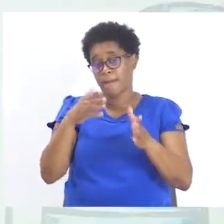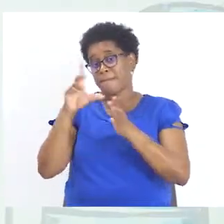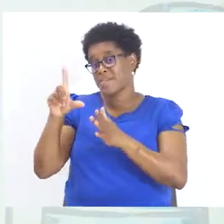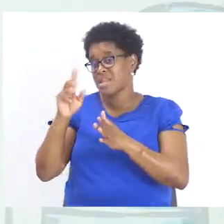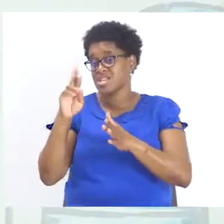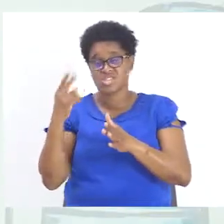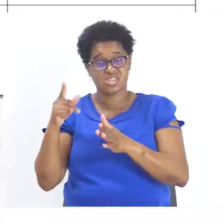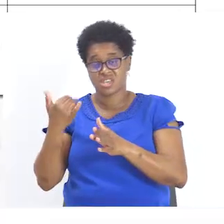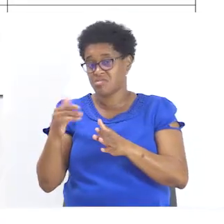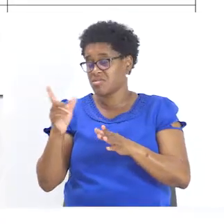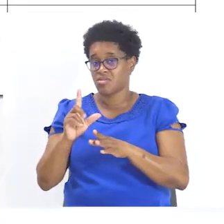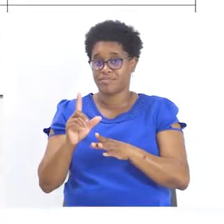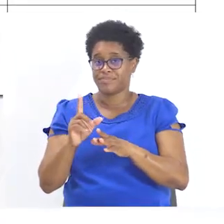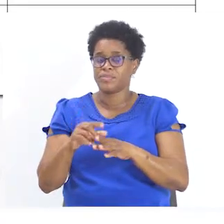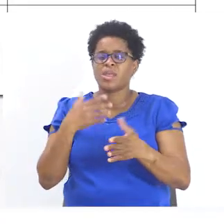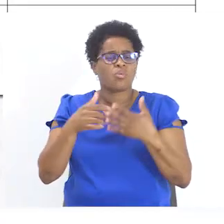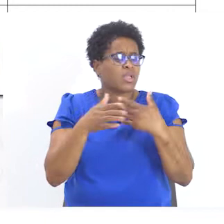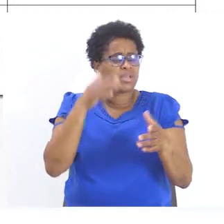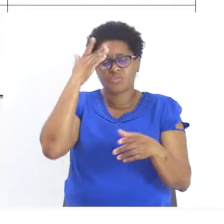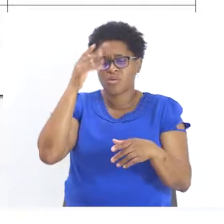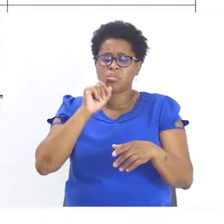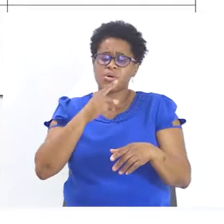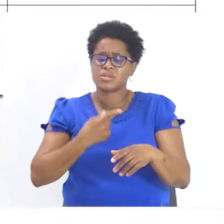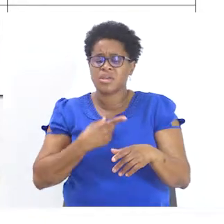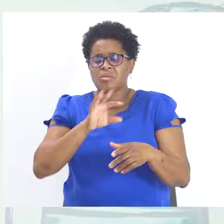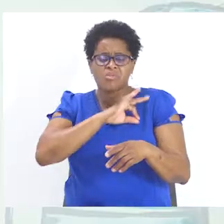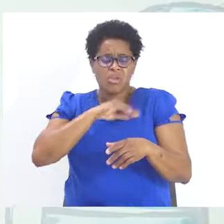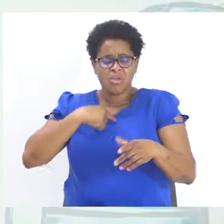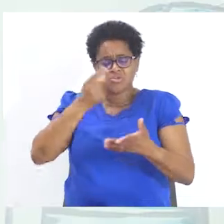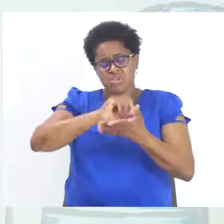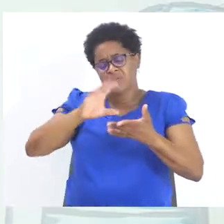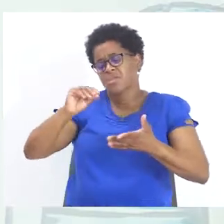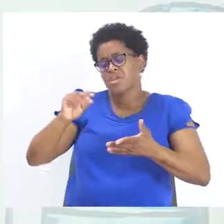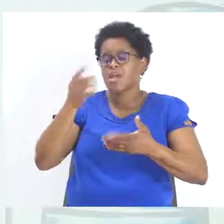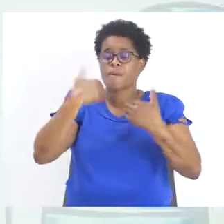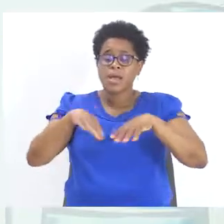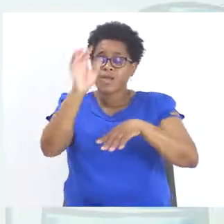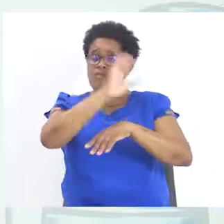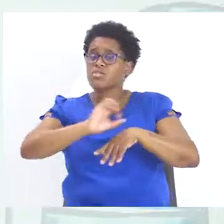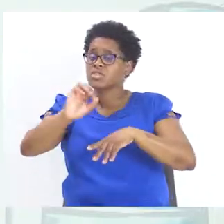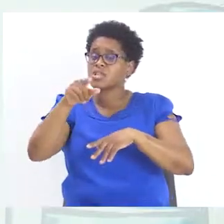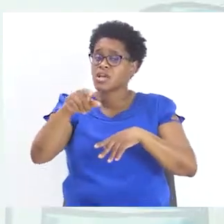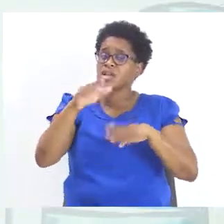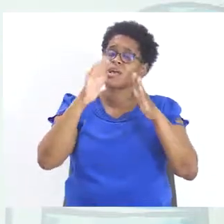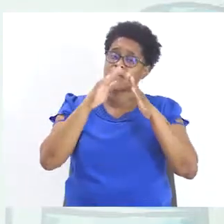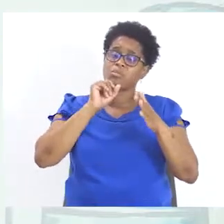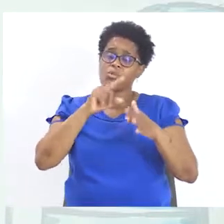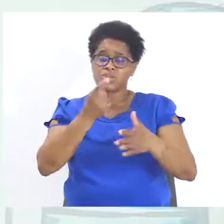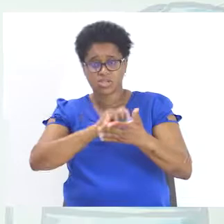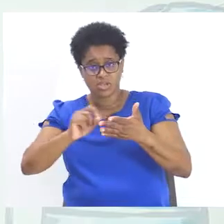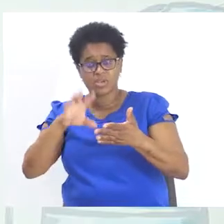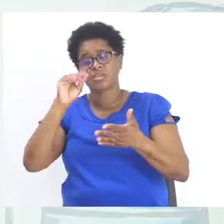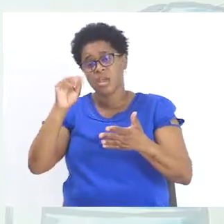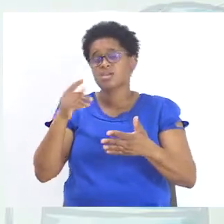literal, ok? Qualquer número. Professor, eu escrevi 10, mas vocês lá em casa também podem escrever 10, podem escrever o mesmo